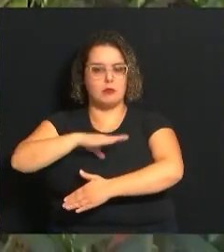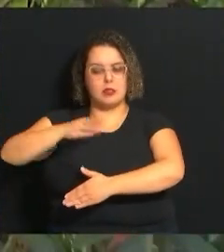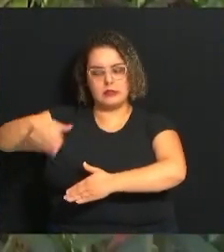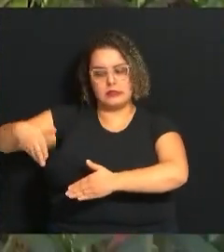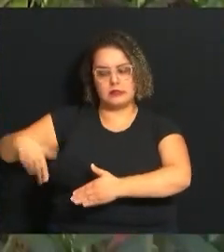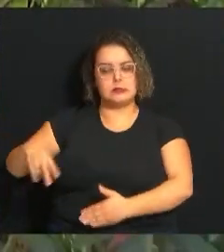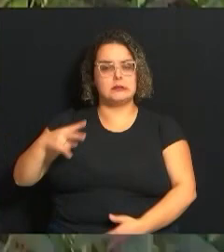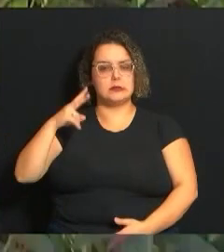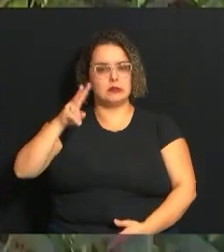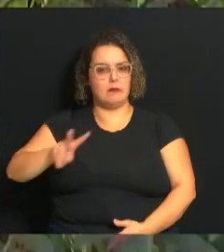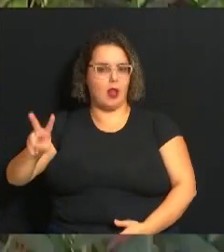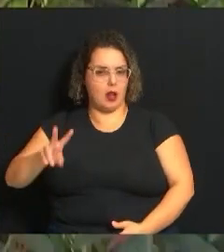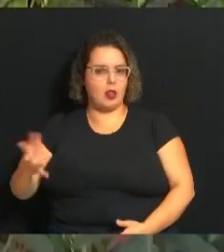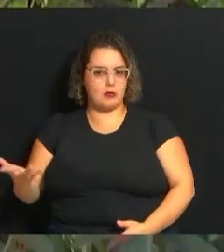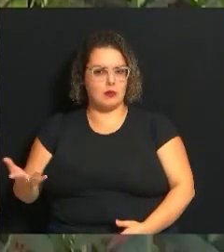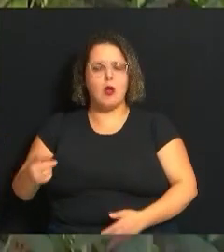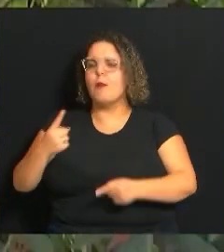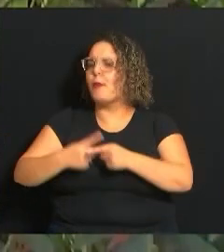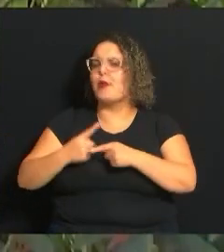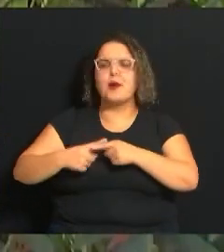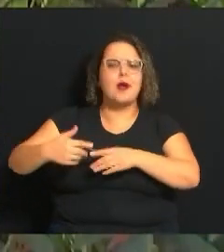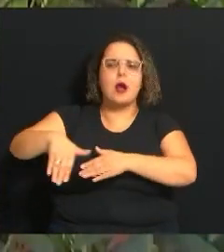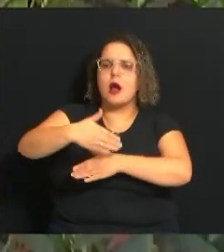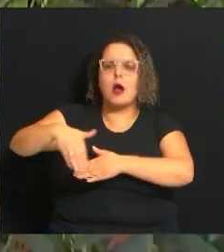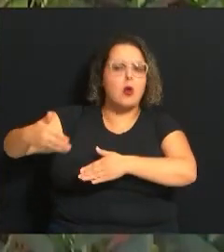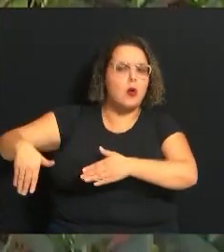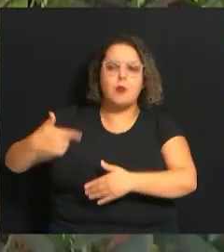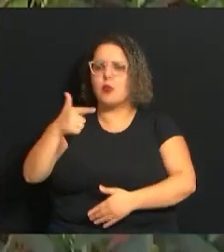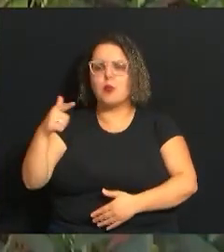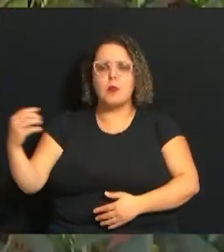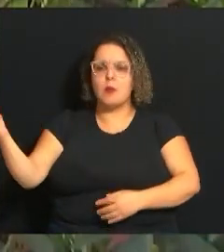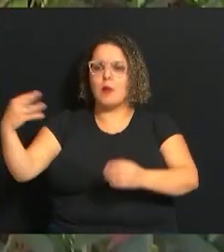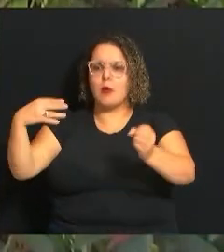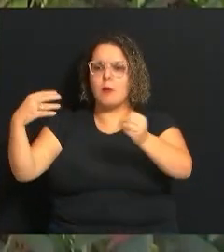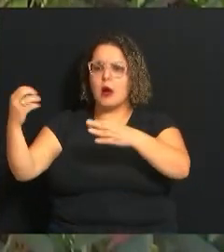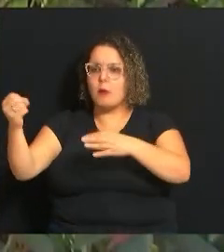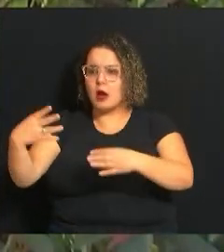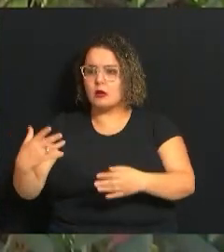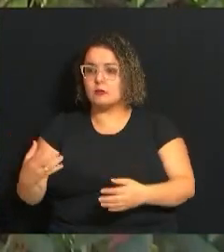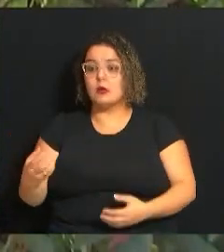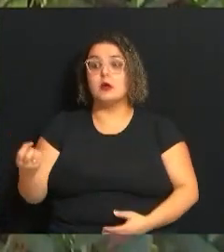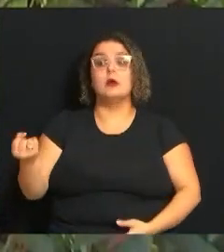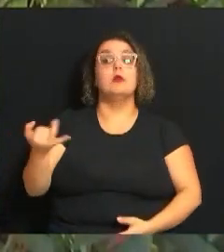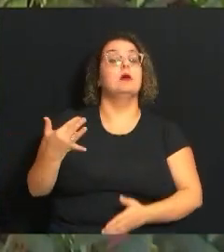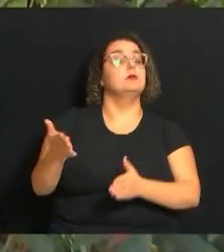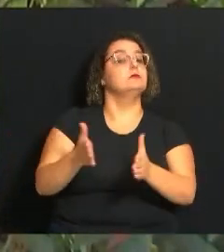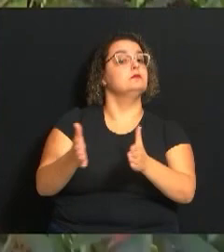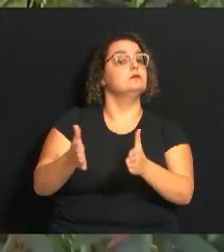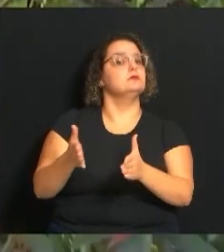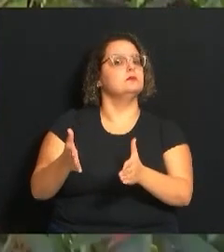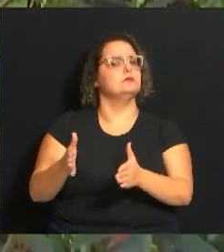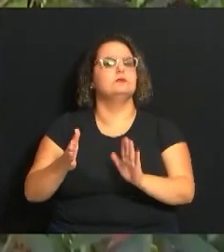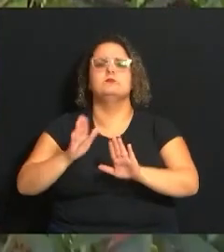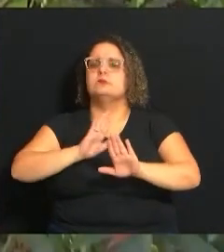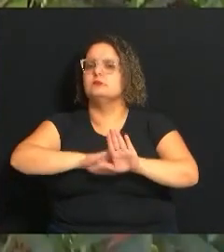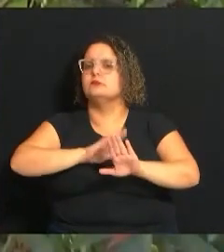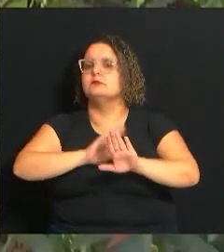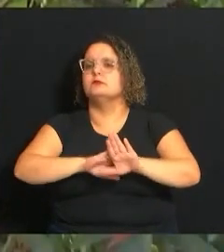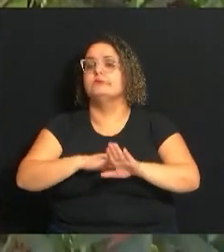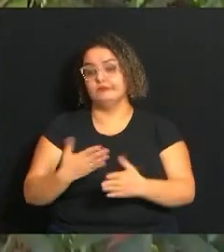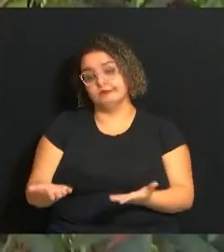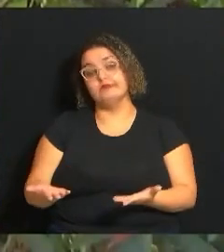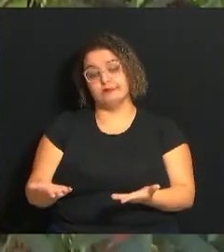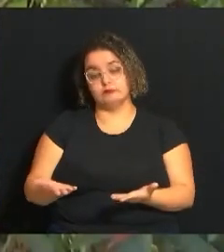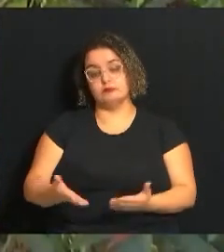dessas ruas estarem sem a iluminação. Em quanto tempo as providências cabíveis serão tomadas? A